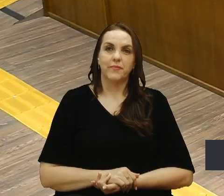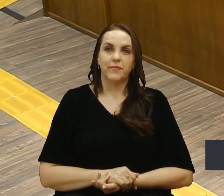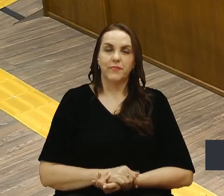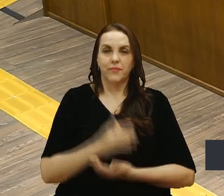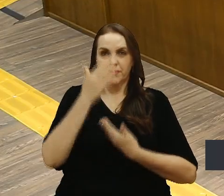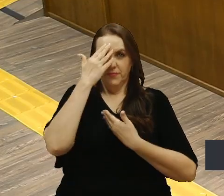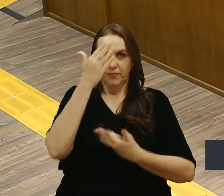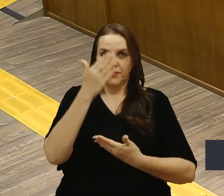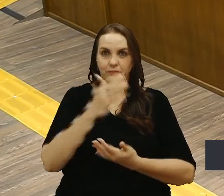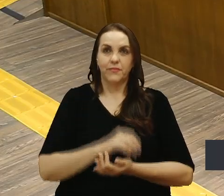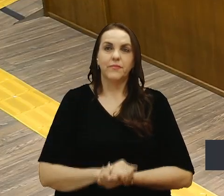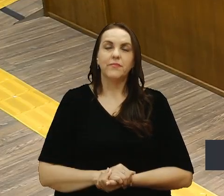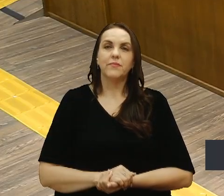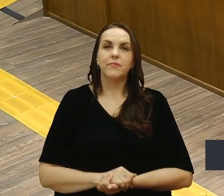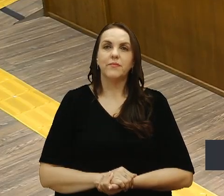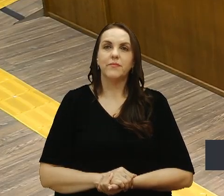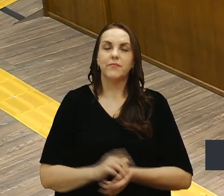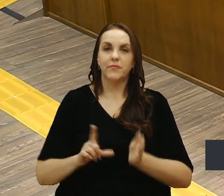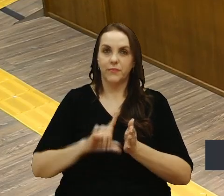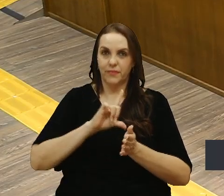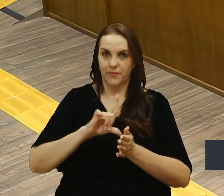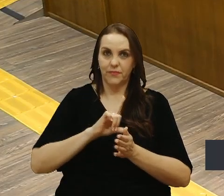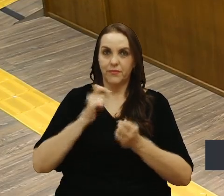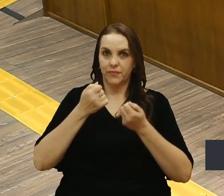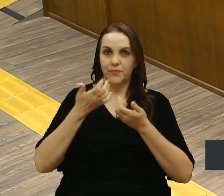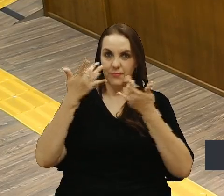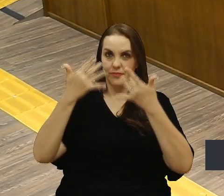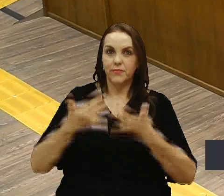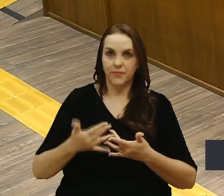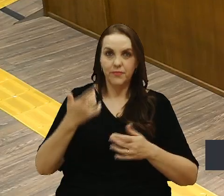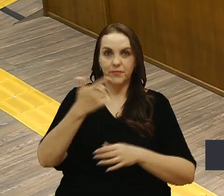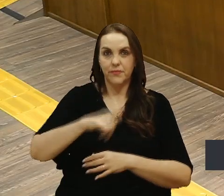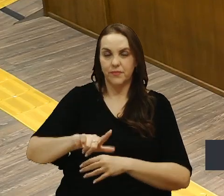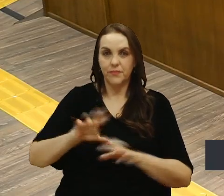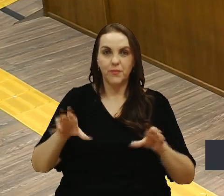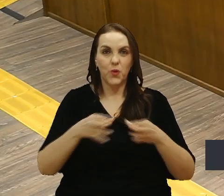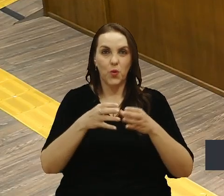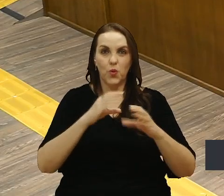Obrigado. Antes de passar, só quero destacar novamente o trabalho da equipe de